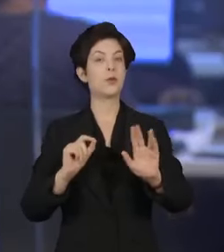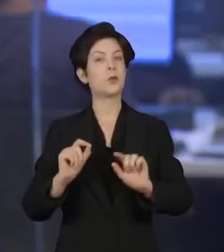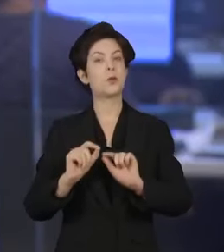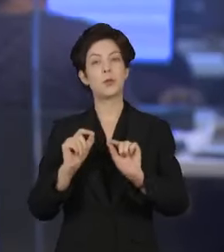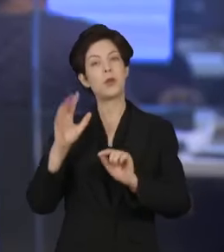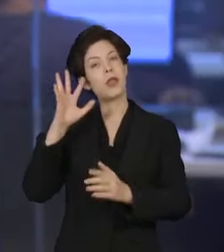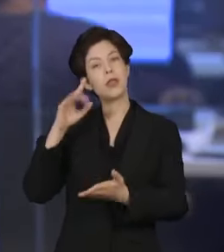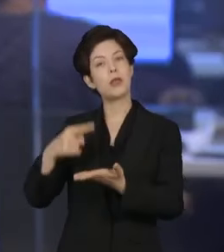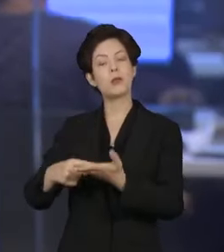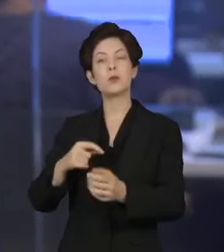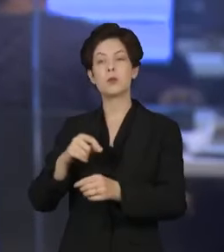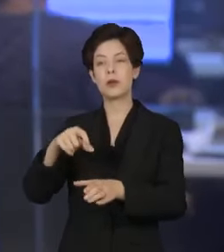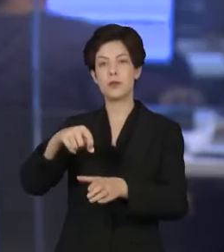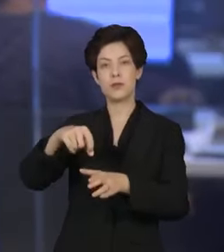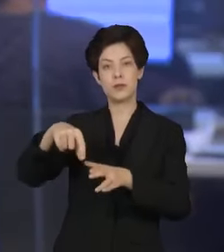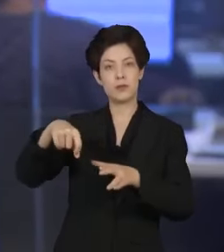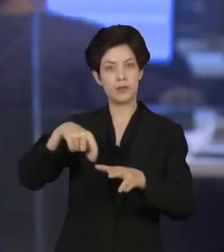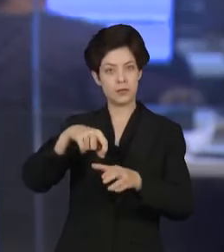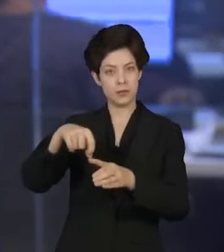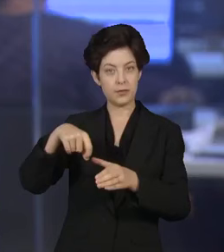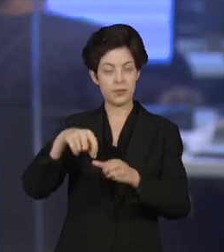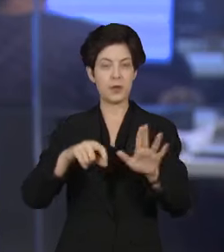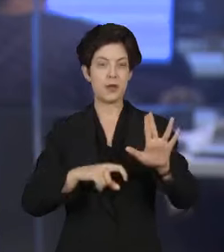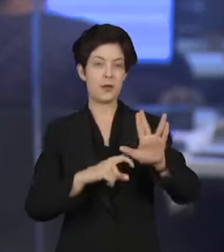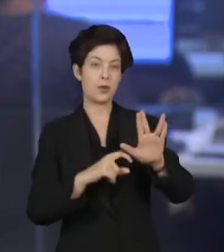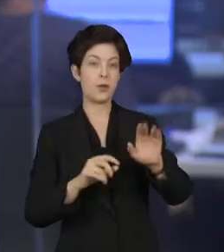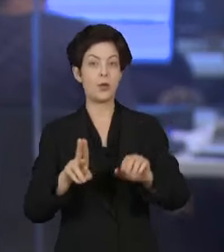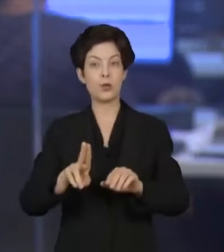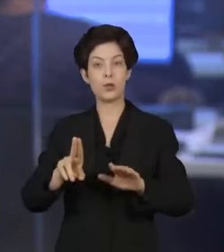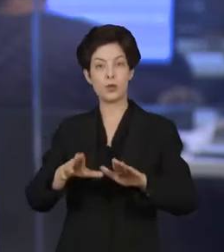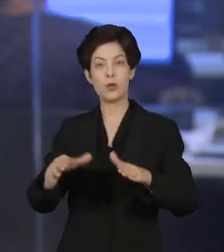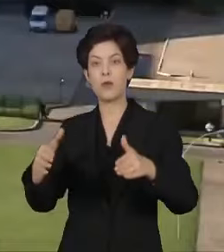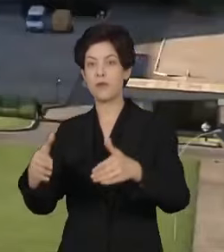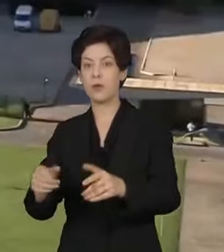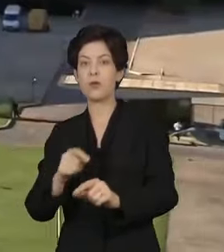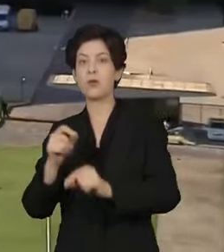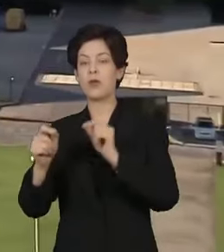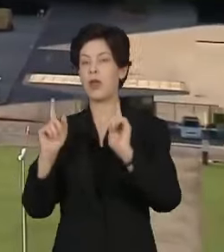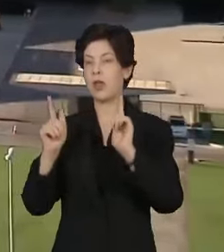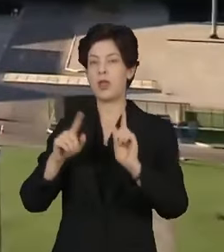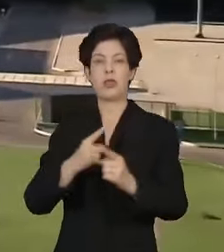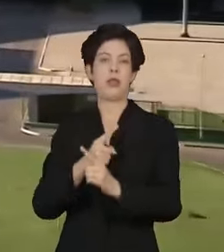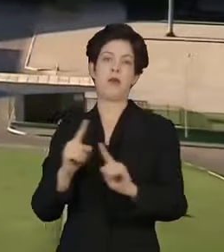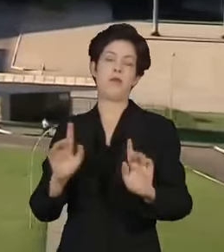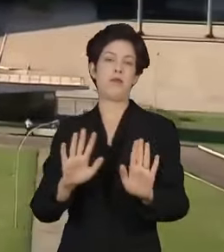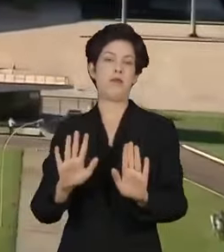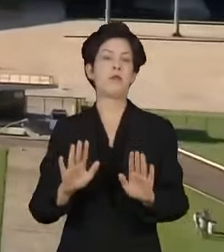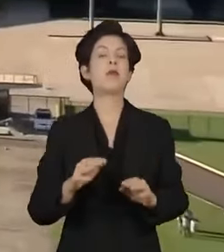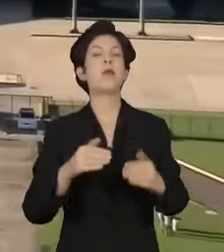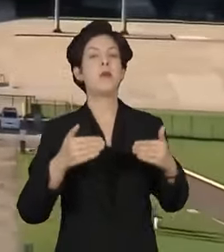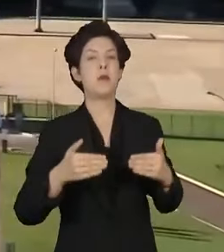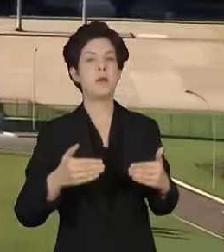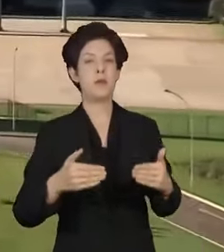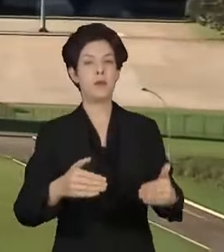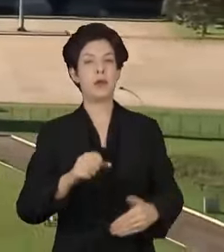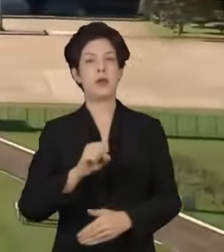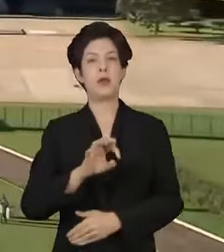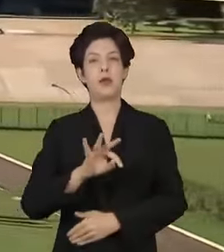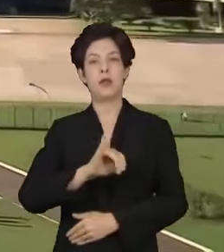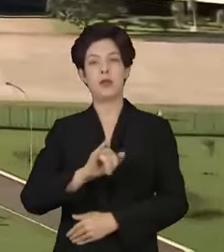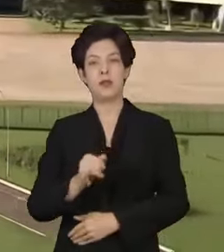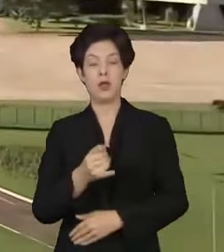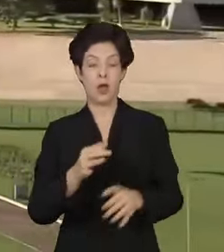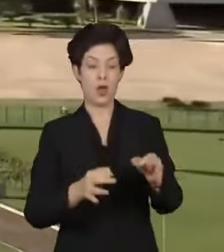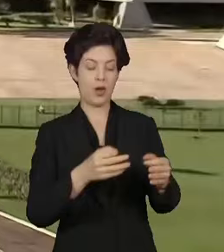não tratou do plantil ou da legalização da maconha para uso Recreativo os ministros do STJ